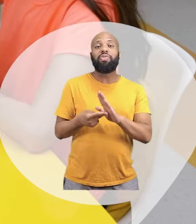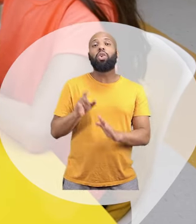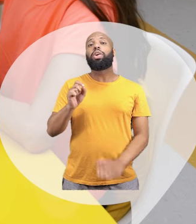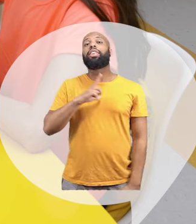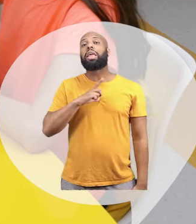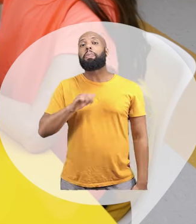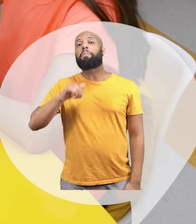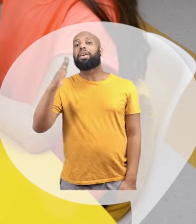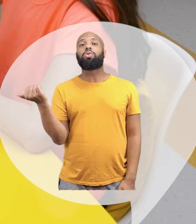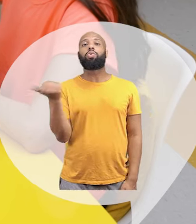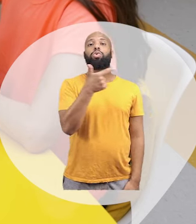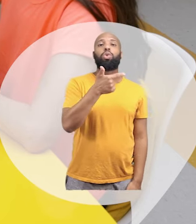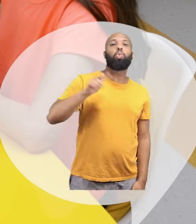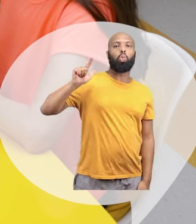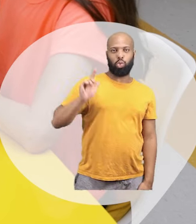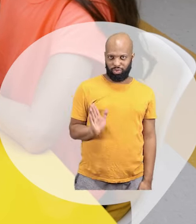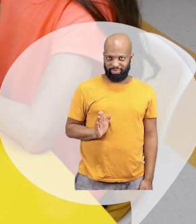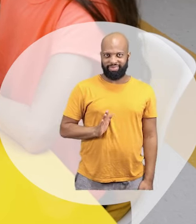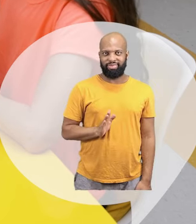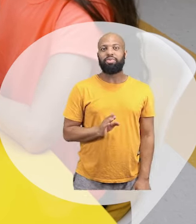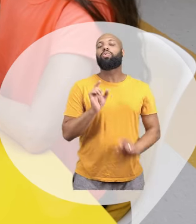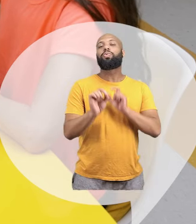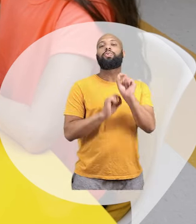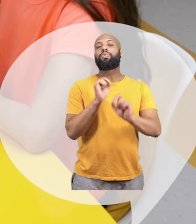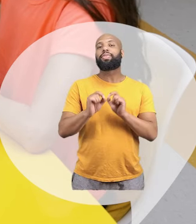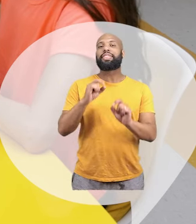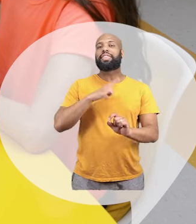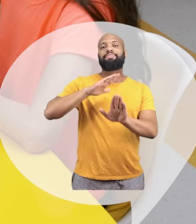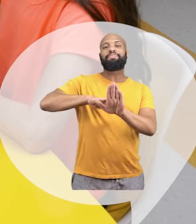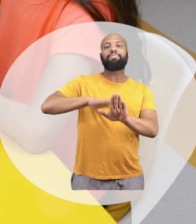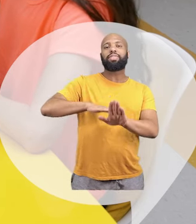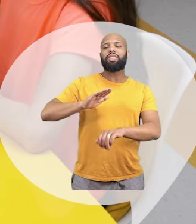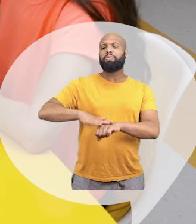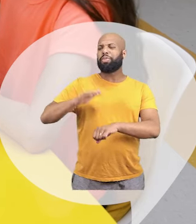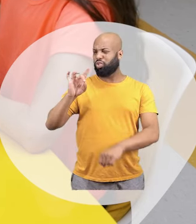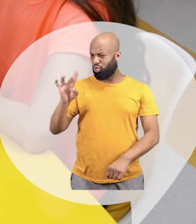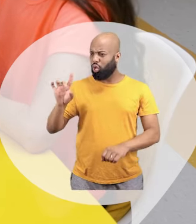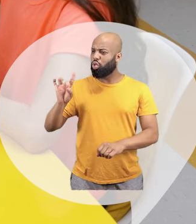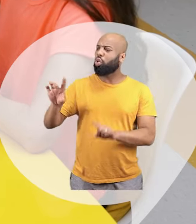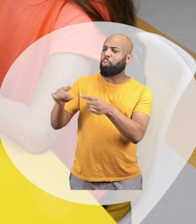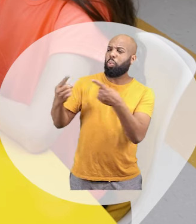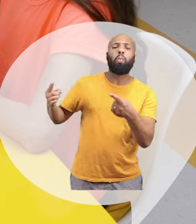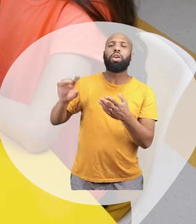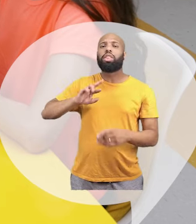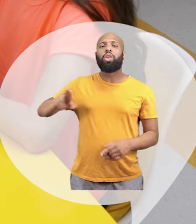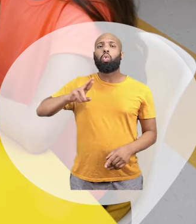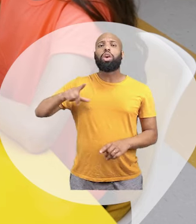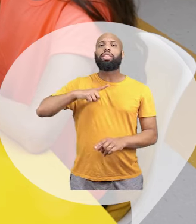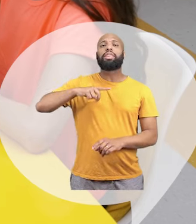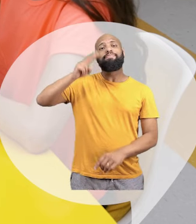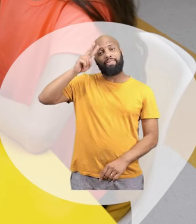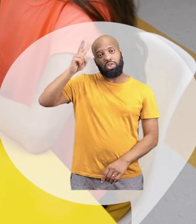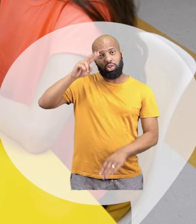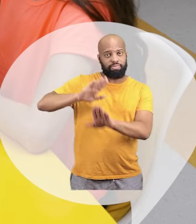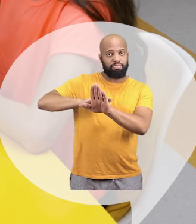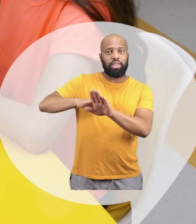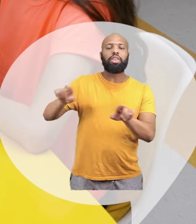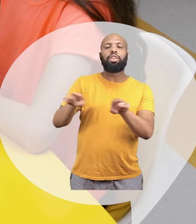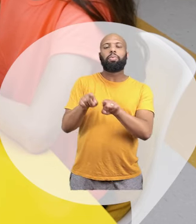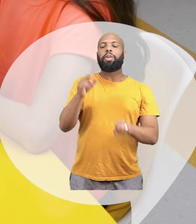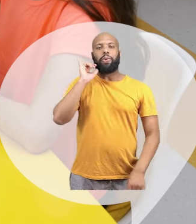o que que você tem a mais sabe o que que tem mais do que só a sua música e tem